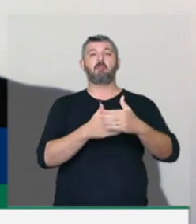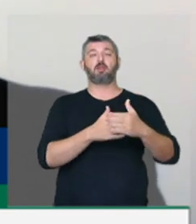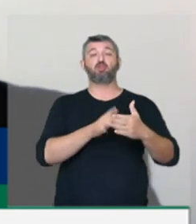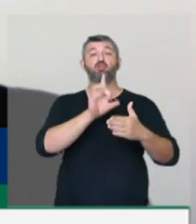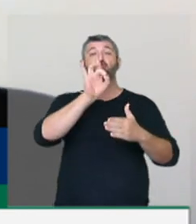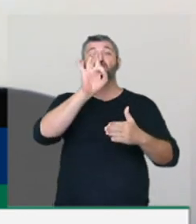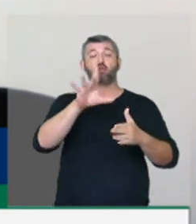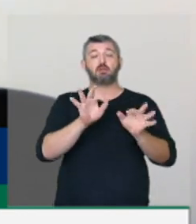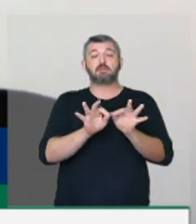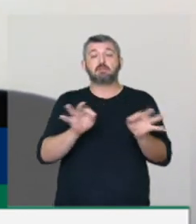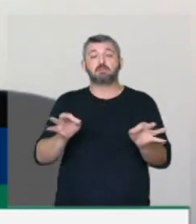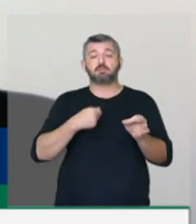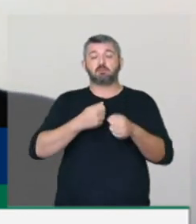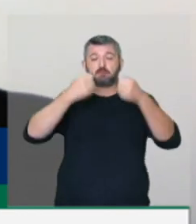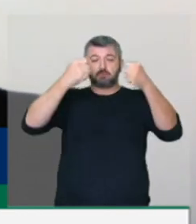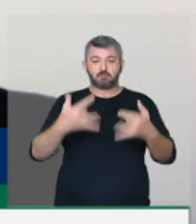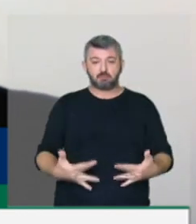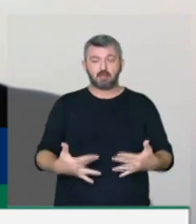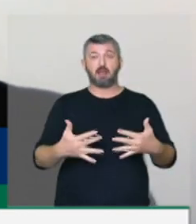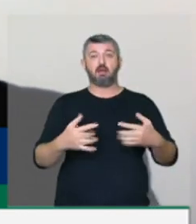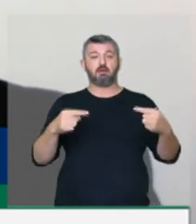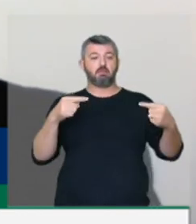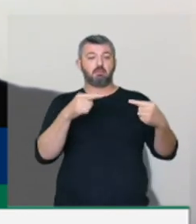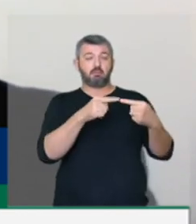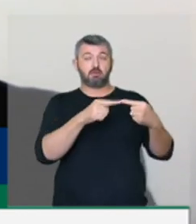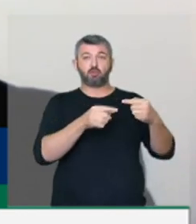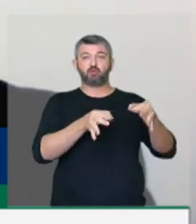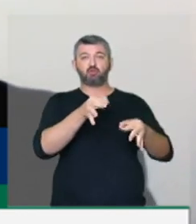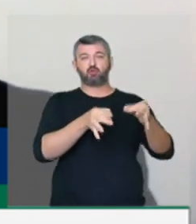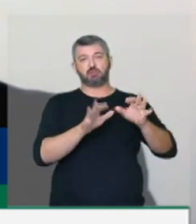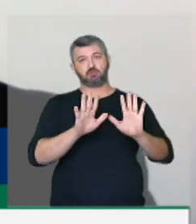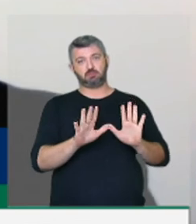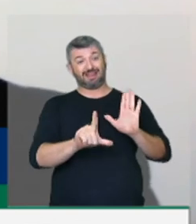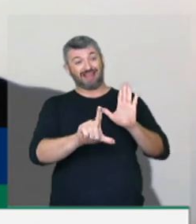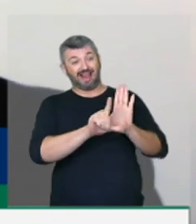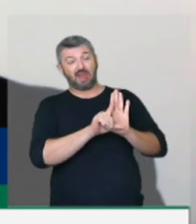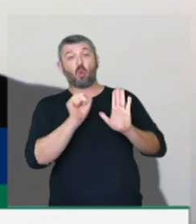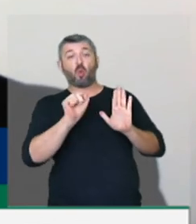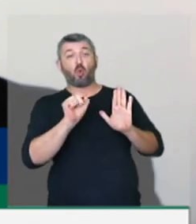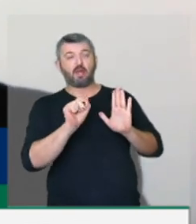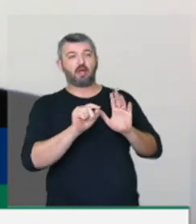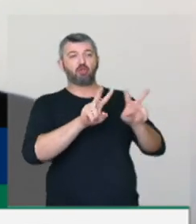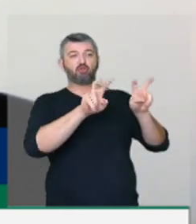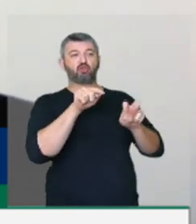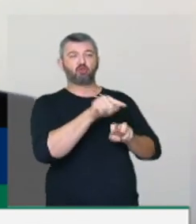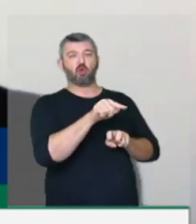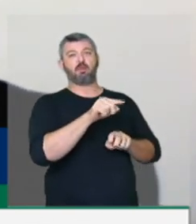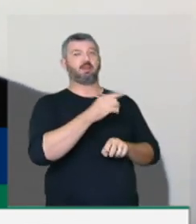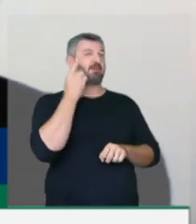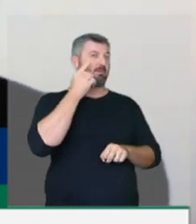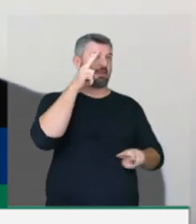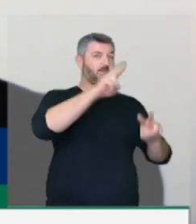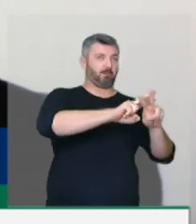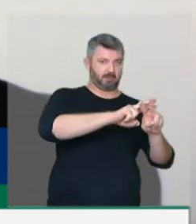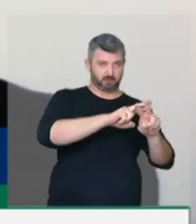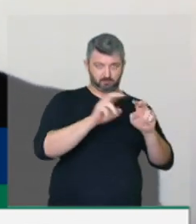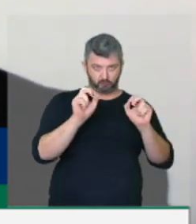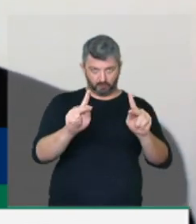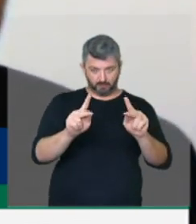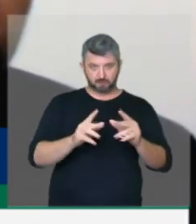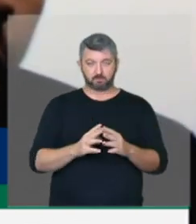apenas, estritamente, os aspectos jurídicos que envolvem a prisão do deputado federal Daniel